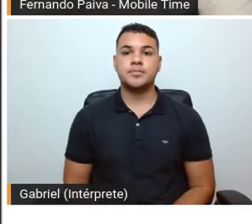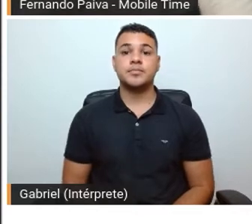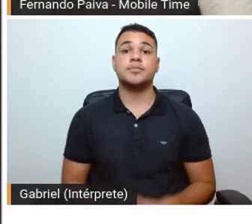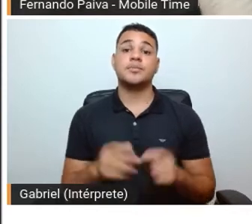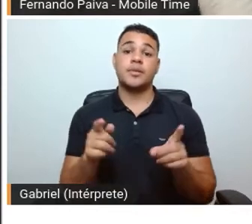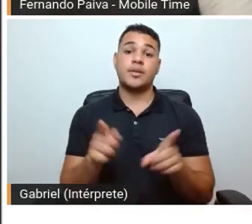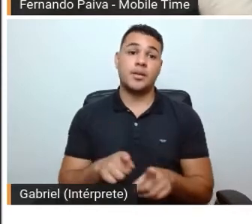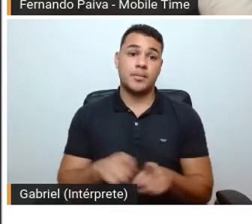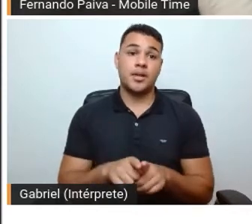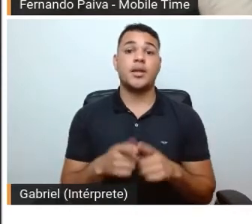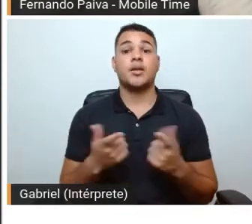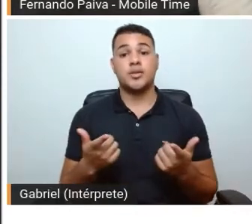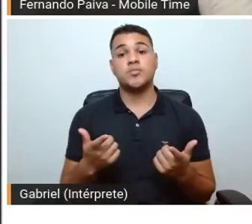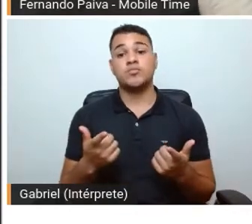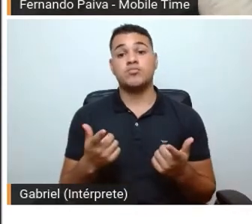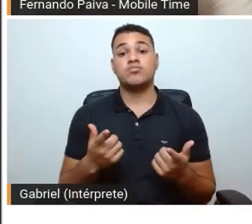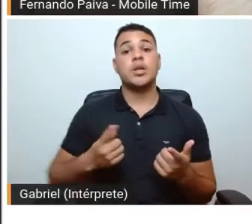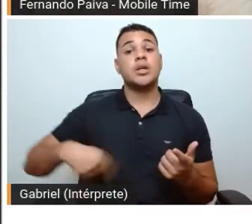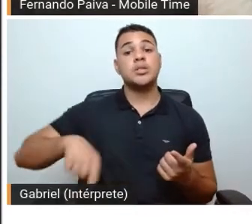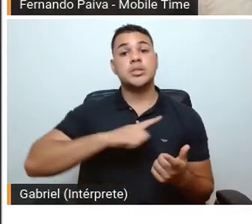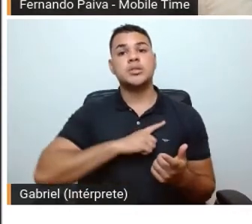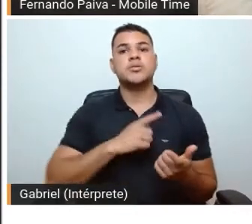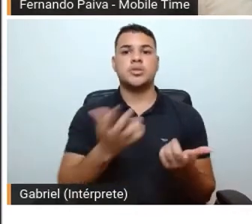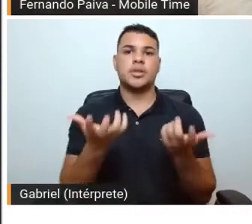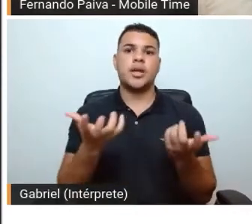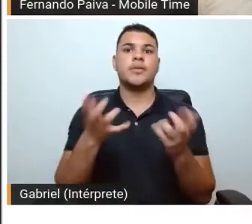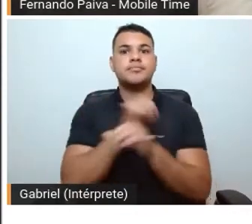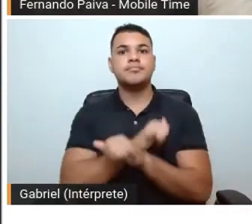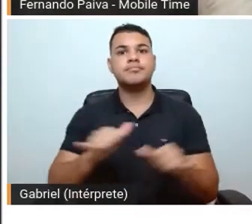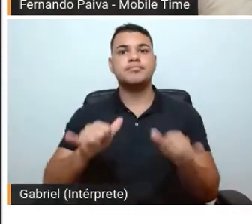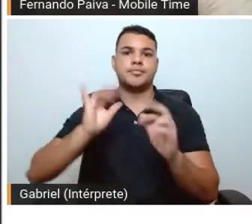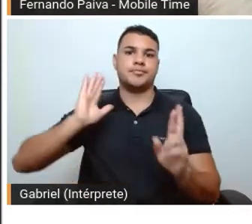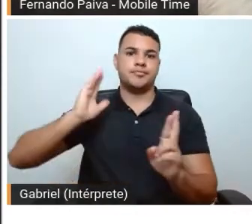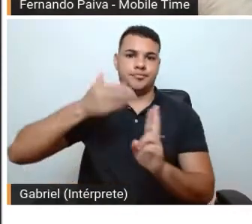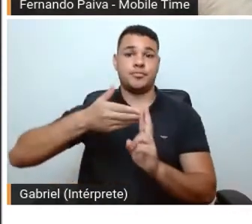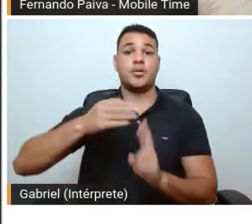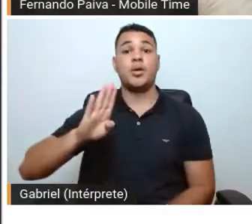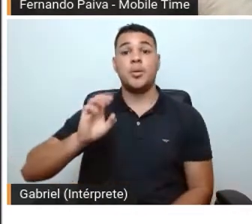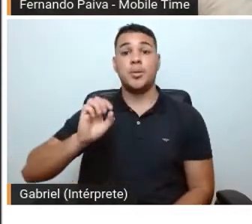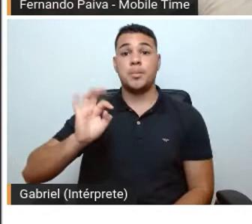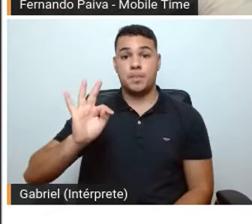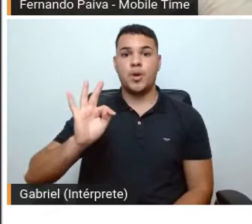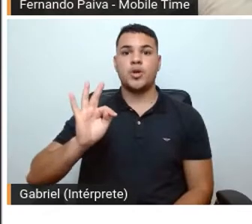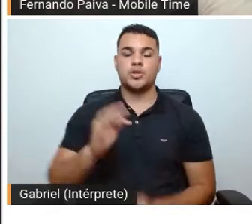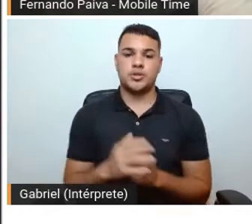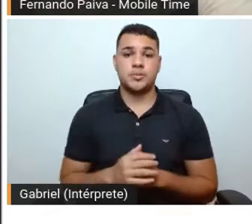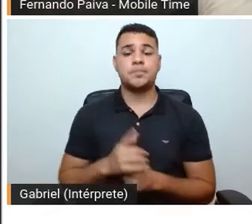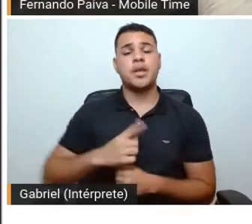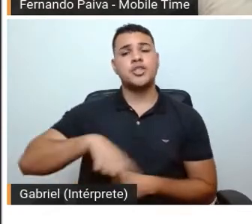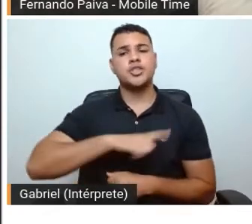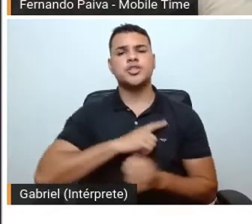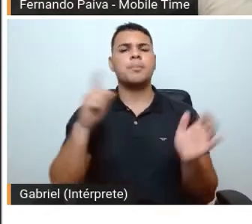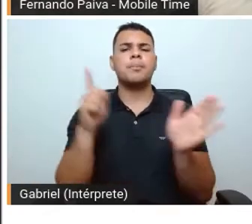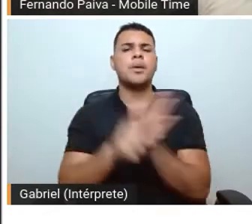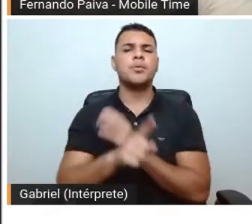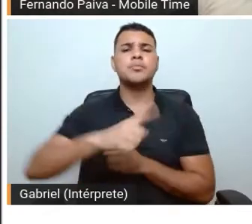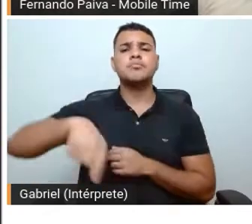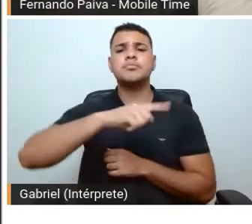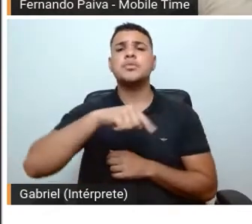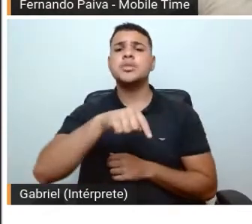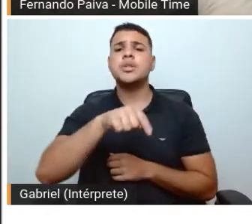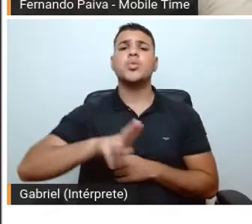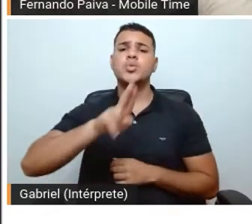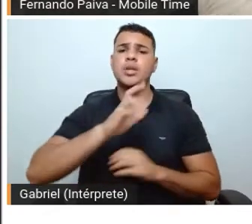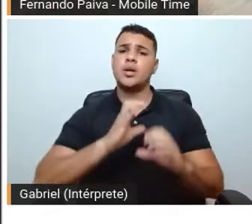começa a também a entrar mais no assunto dos Bots Tá mas ainda é pesquisa de mensagem dia a gente pergunta se a pessoa se comunica com